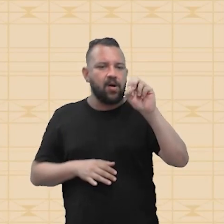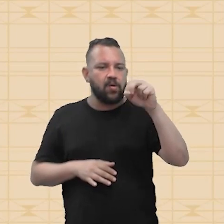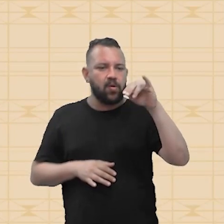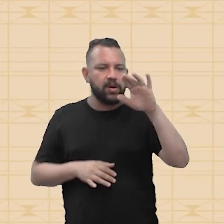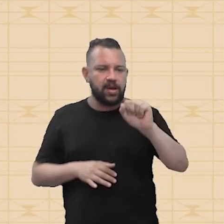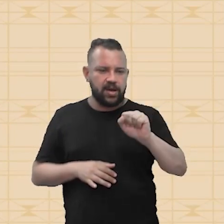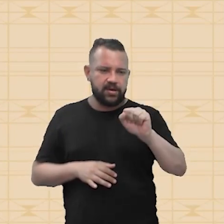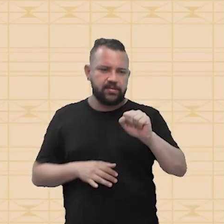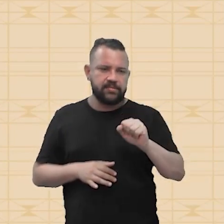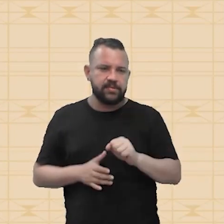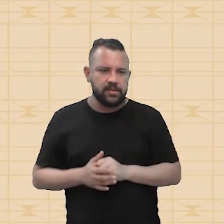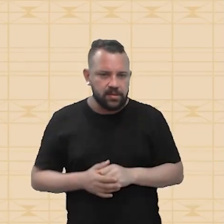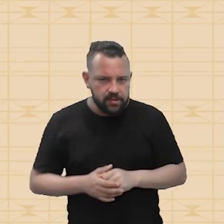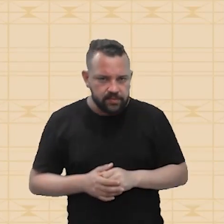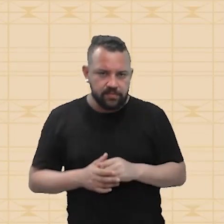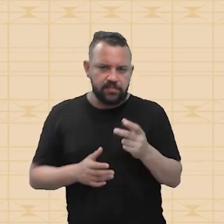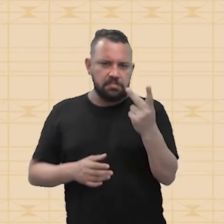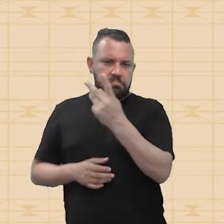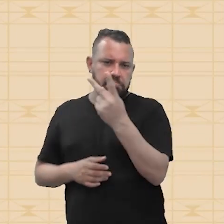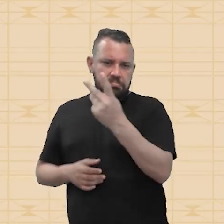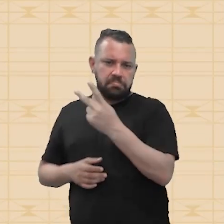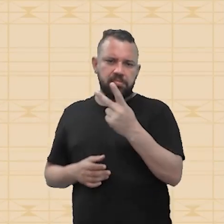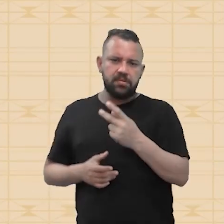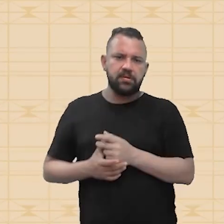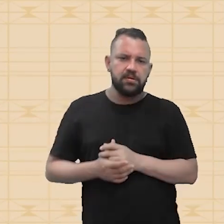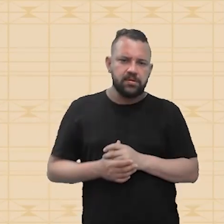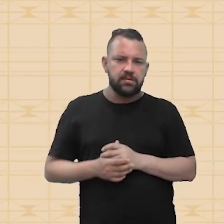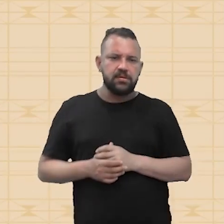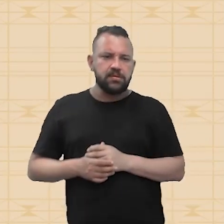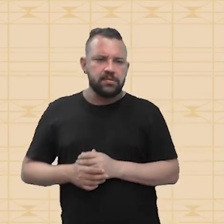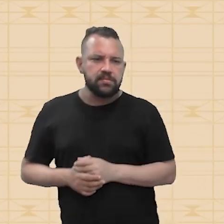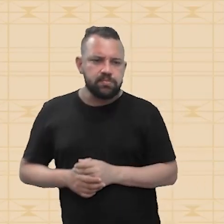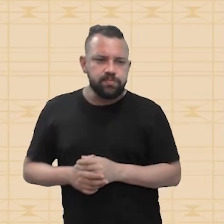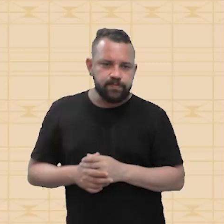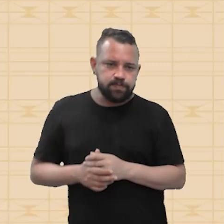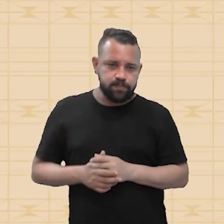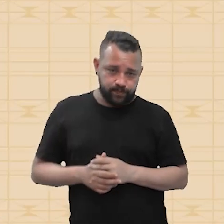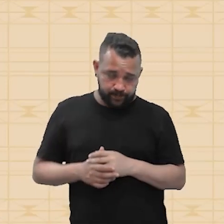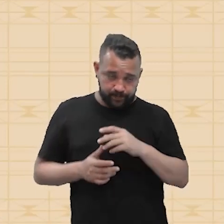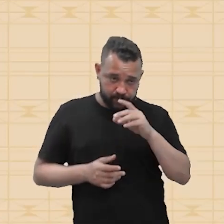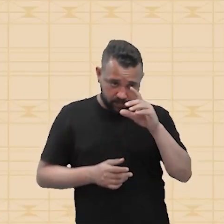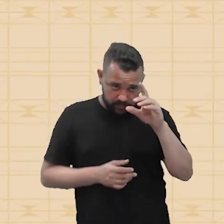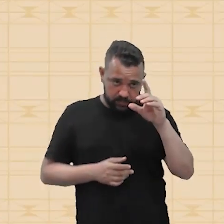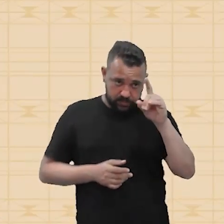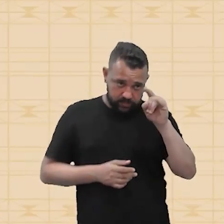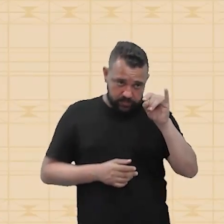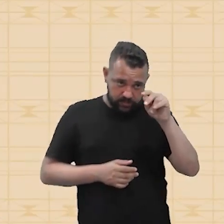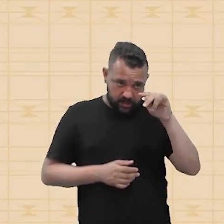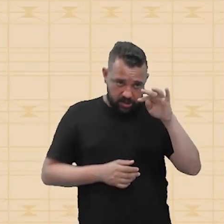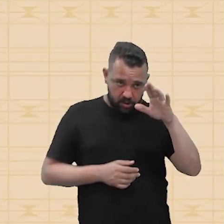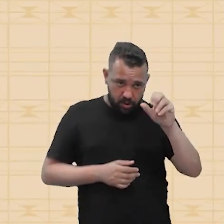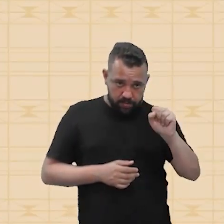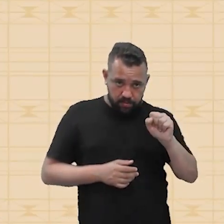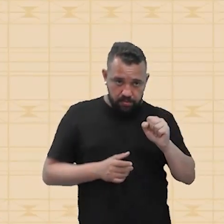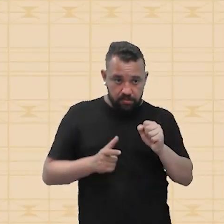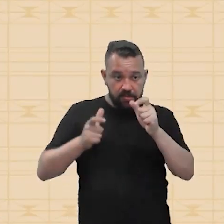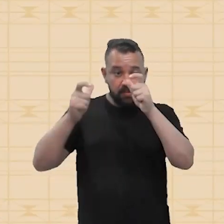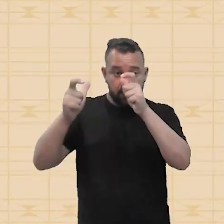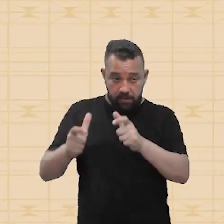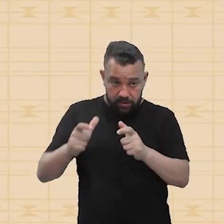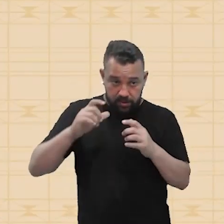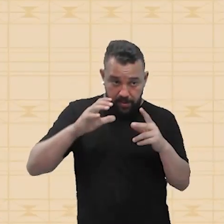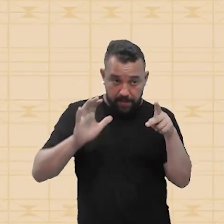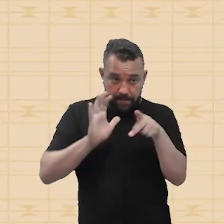confunda. Variação diatópica é o regionalismo, tem a ver com a questão geográfica. A